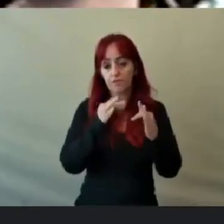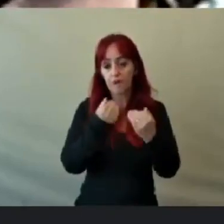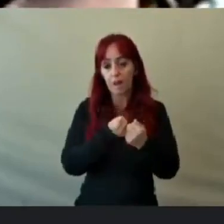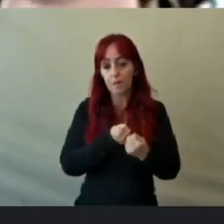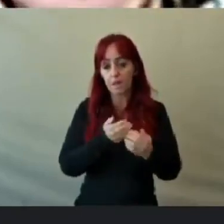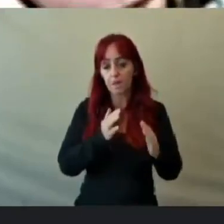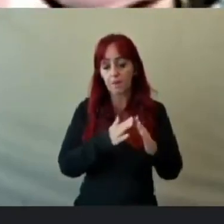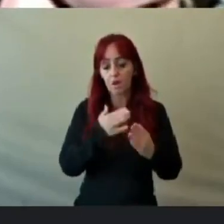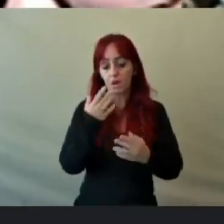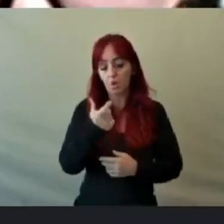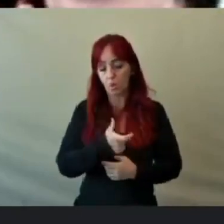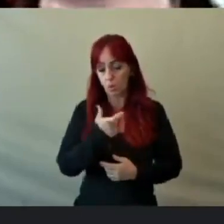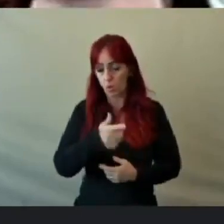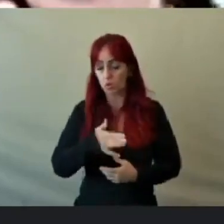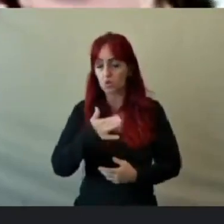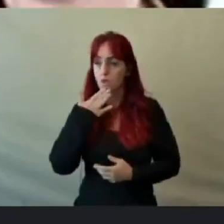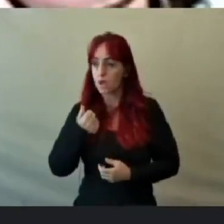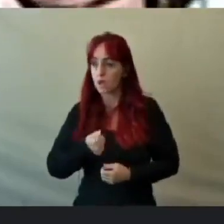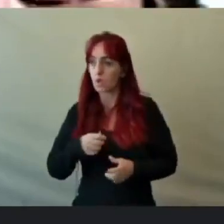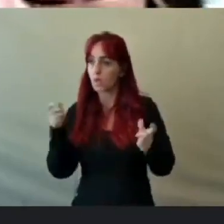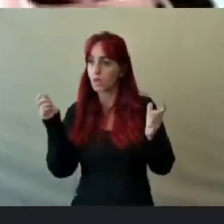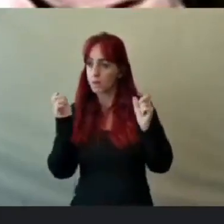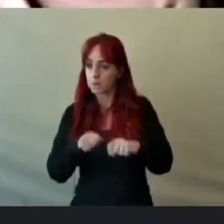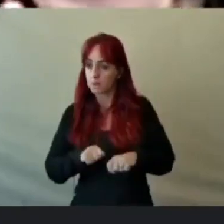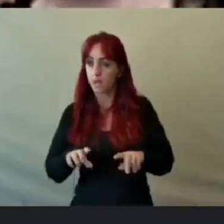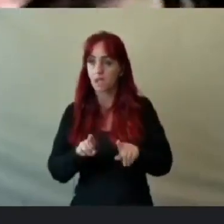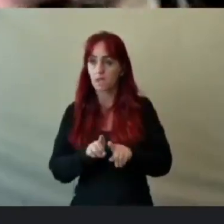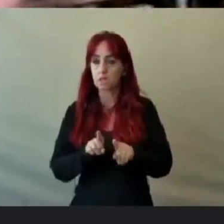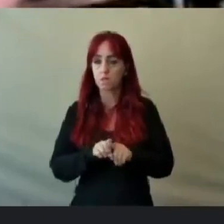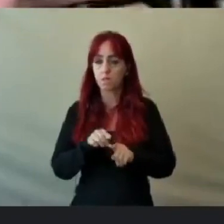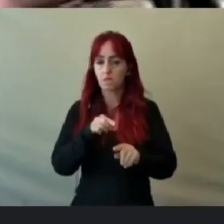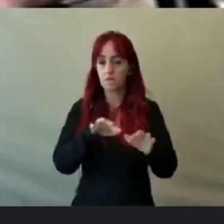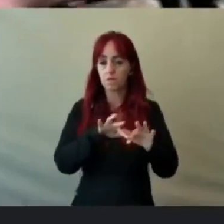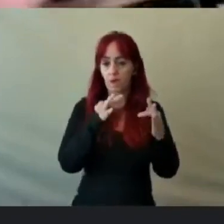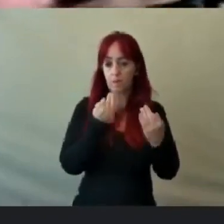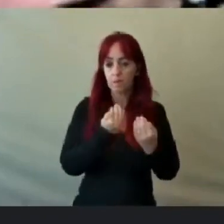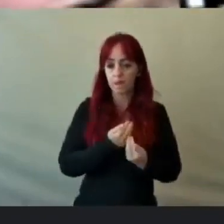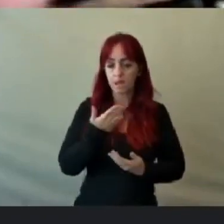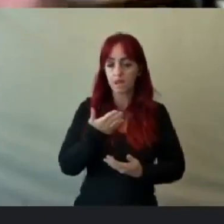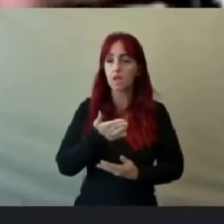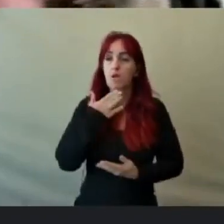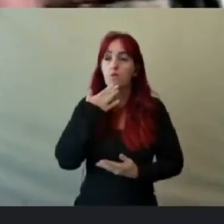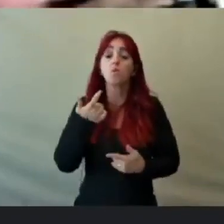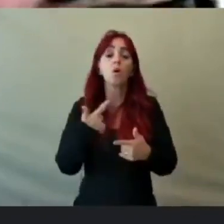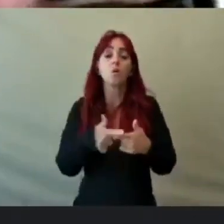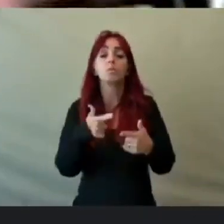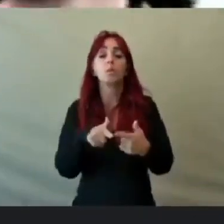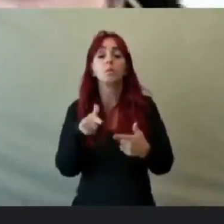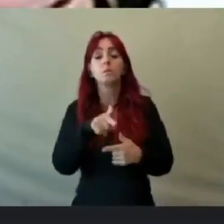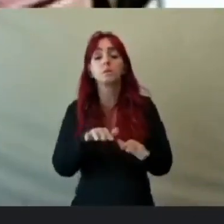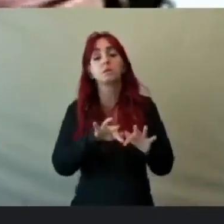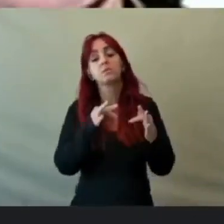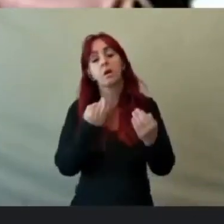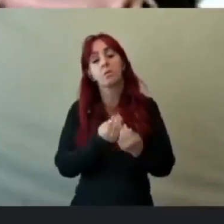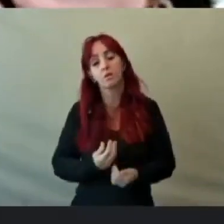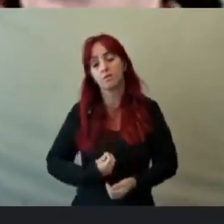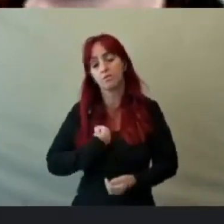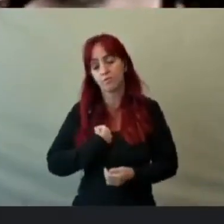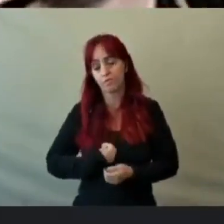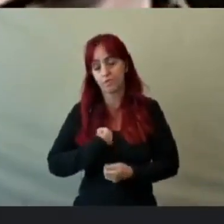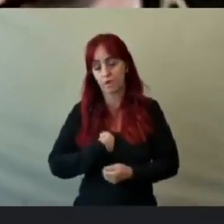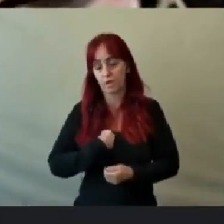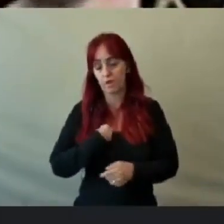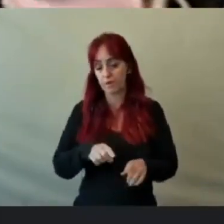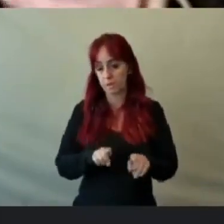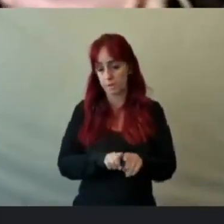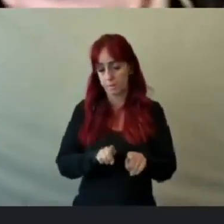potencialidades dessa família mas também quais são as situações né de vulnerabilidade de desproteção que essas famílias vivam cima então isso